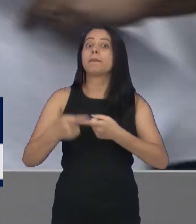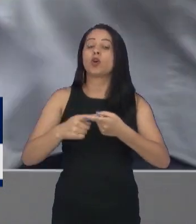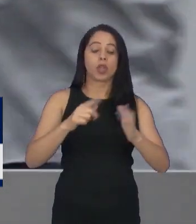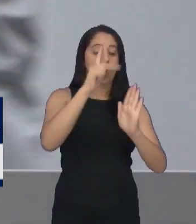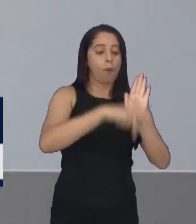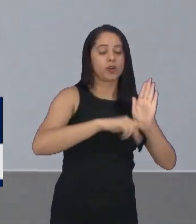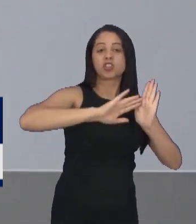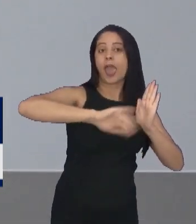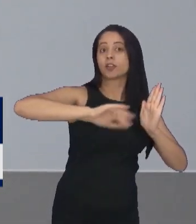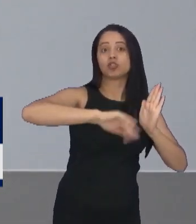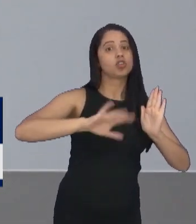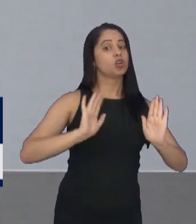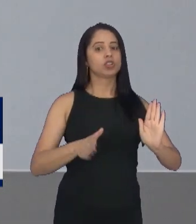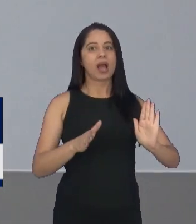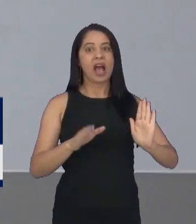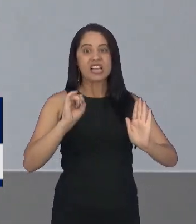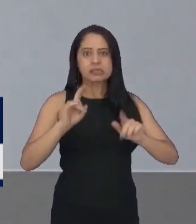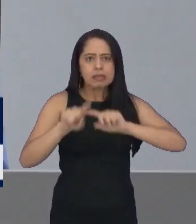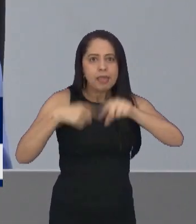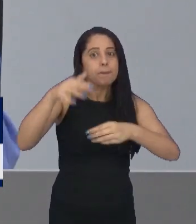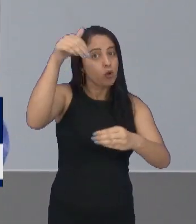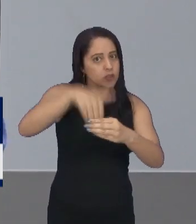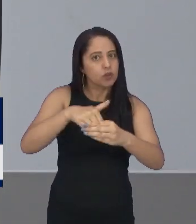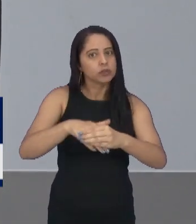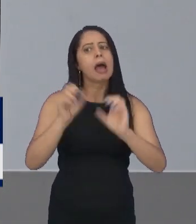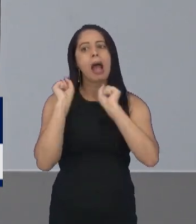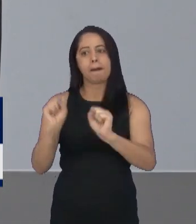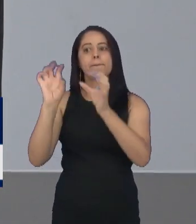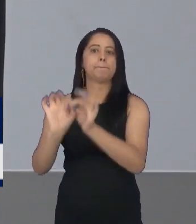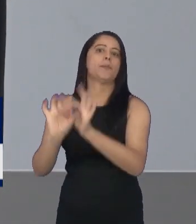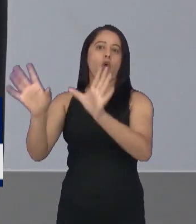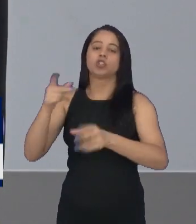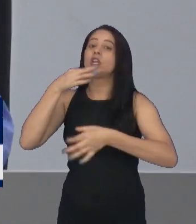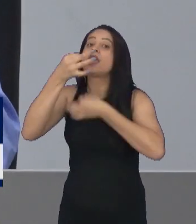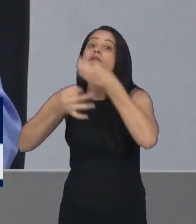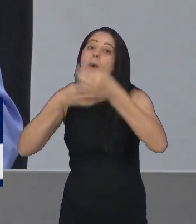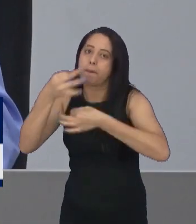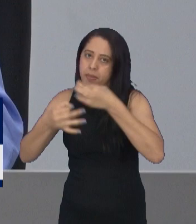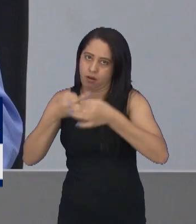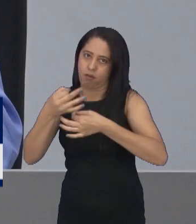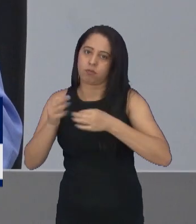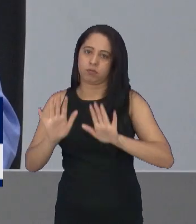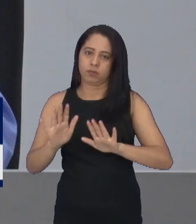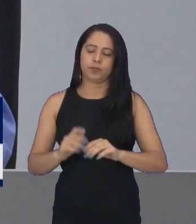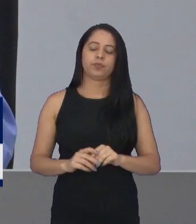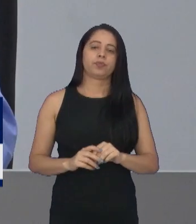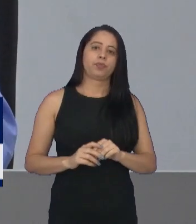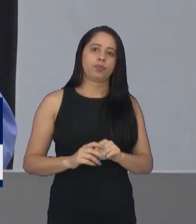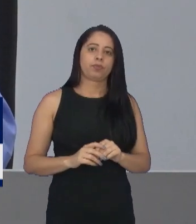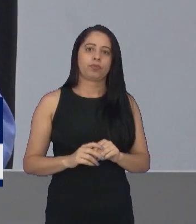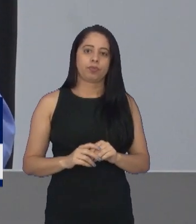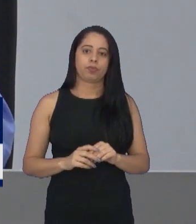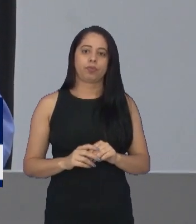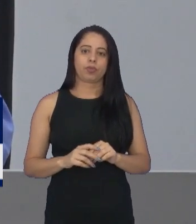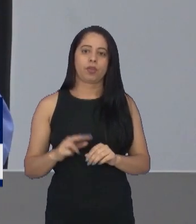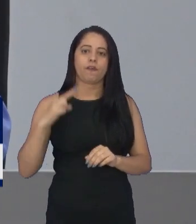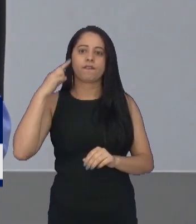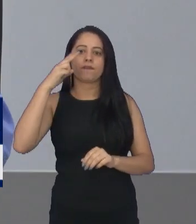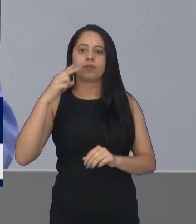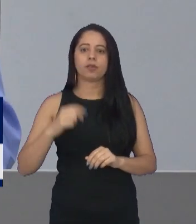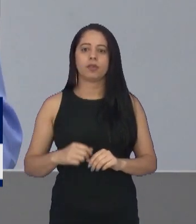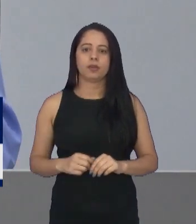for colocado para votação, aí eu abrirei o microfone para vocês. Com a palavra, o